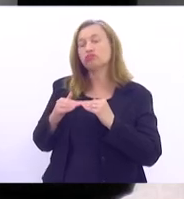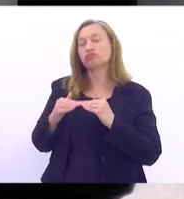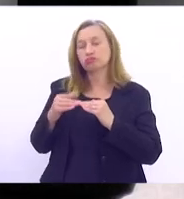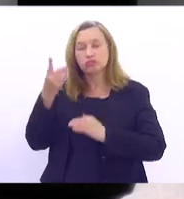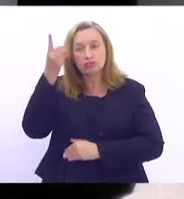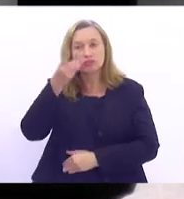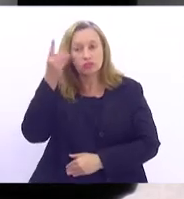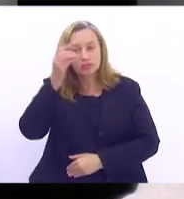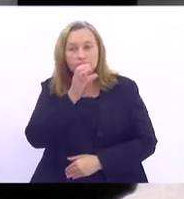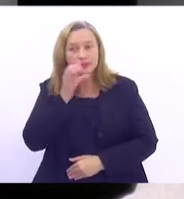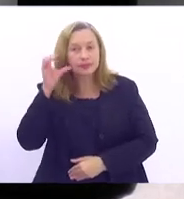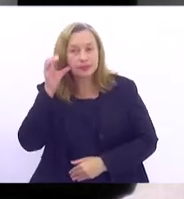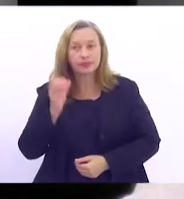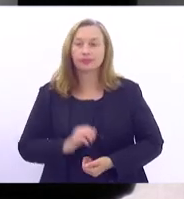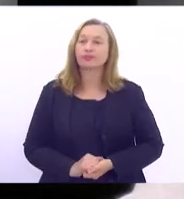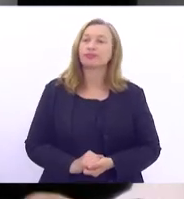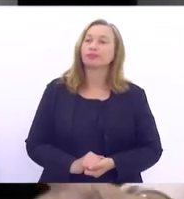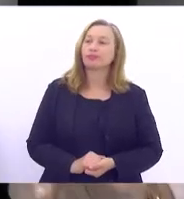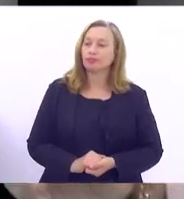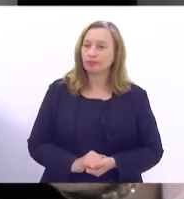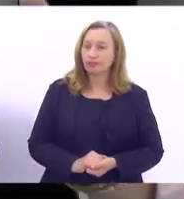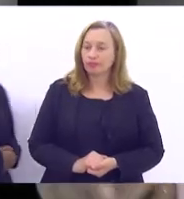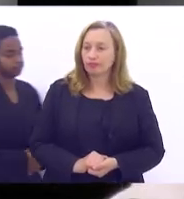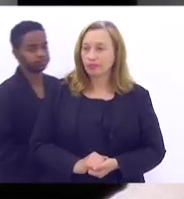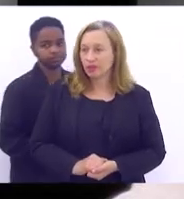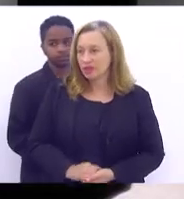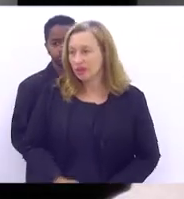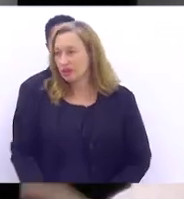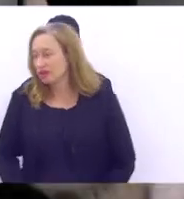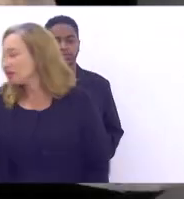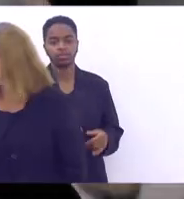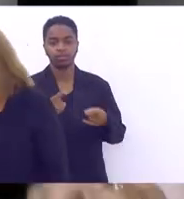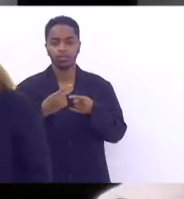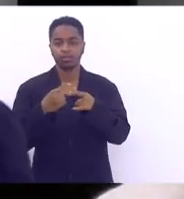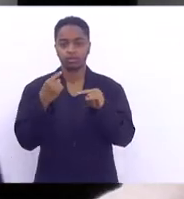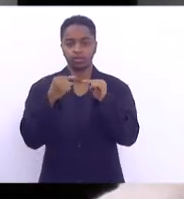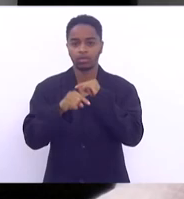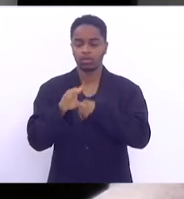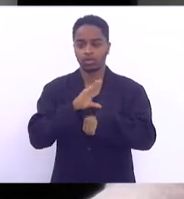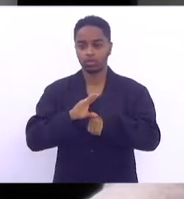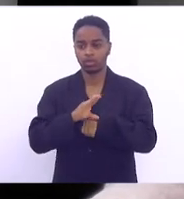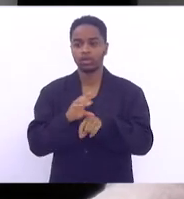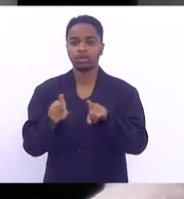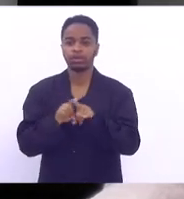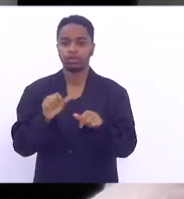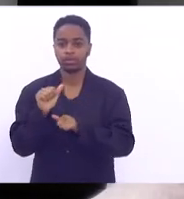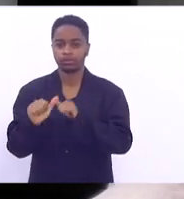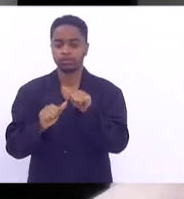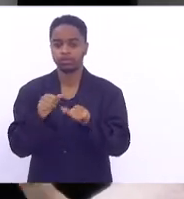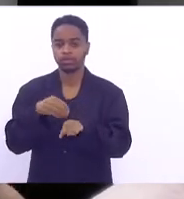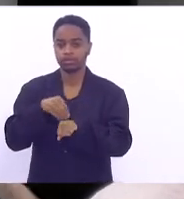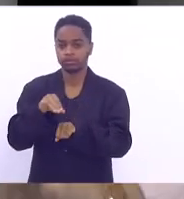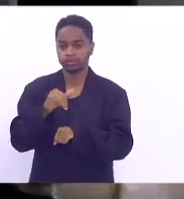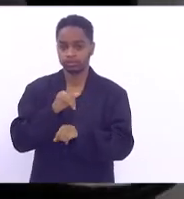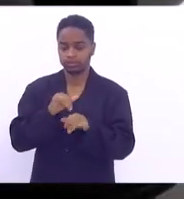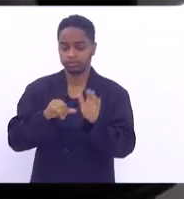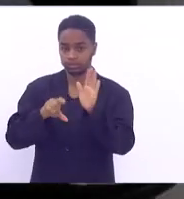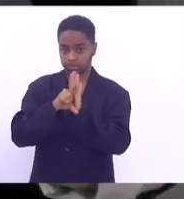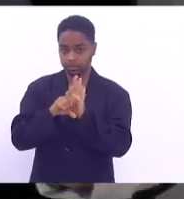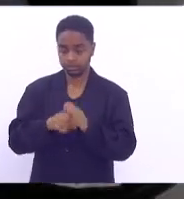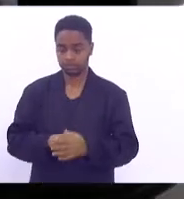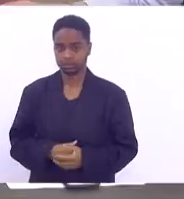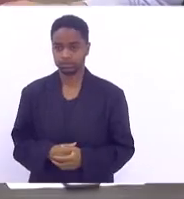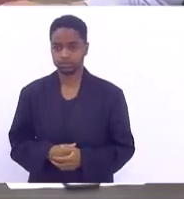com a deputada Célia Jordão pela inconstitucionalidade e transformação em indicação legislativa. Permite apenas uma